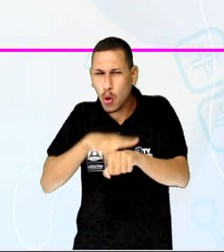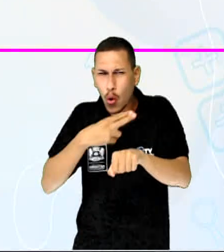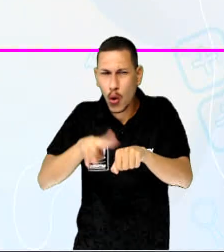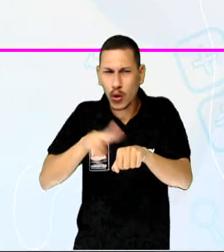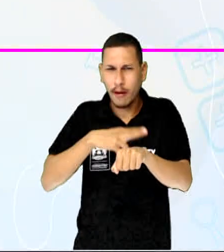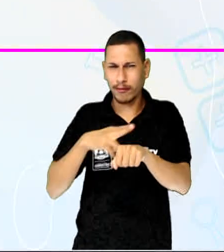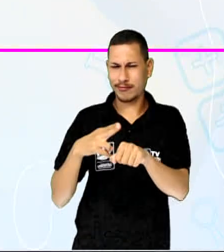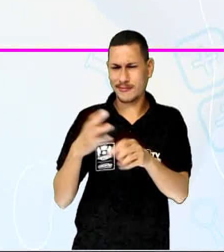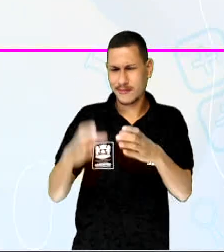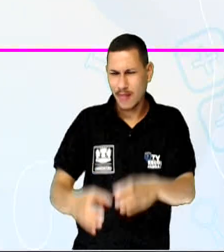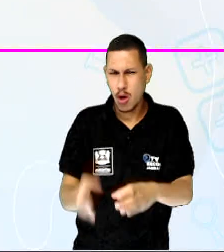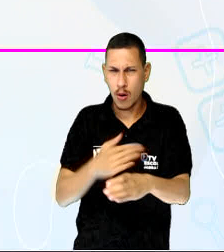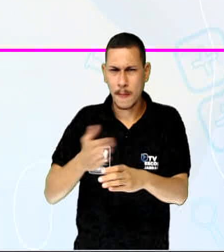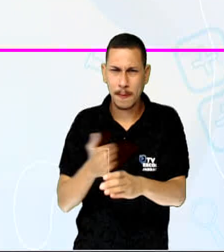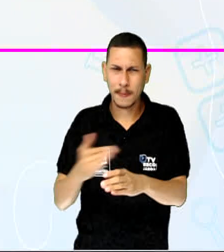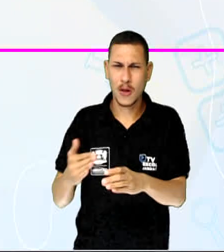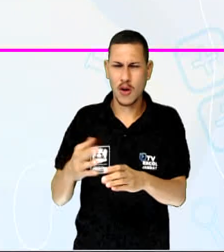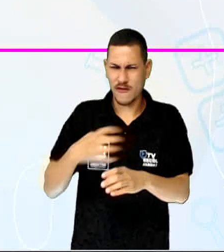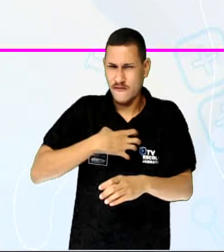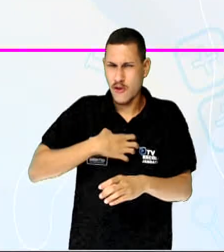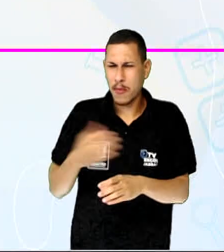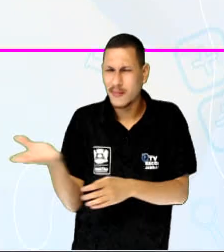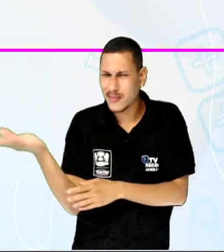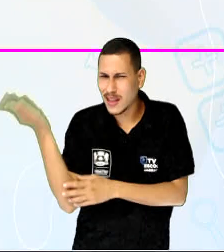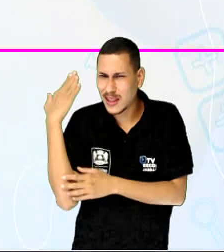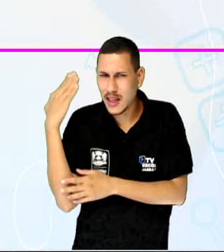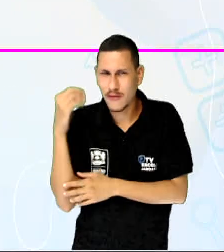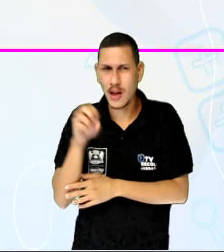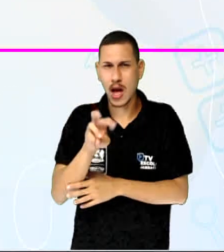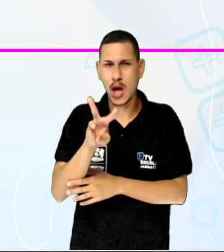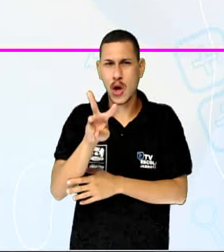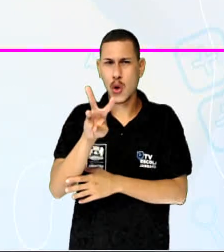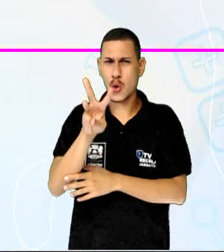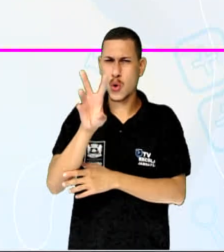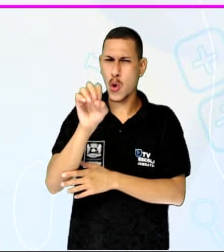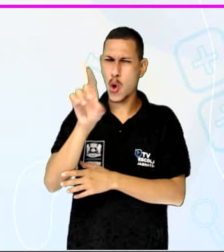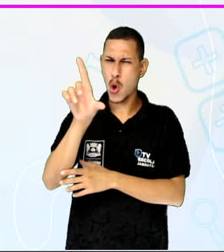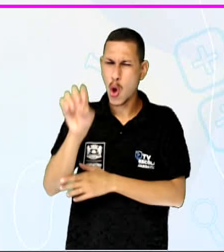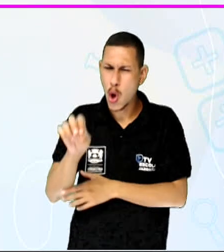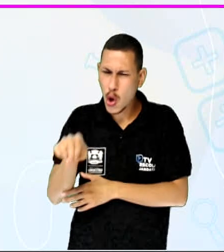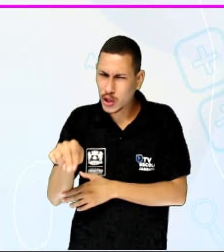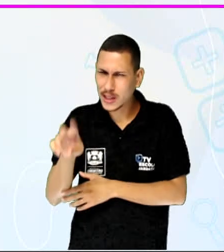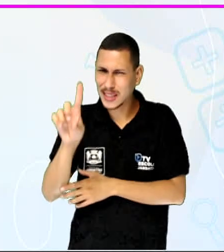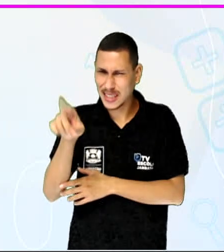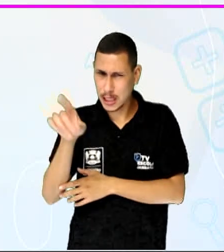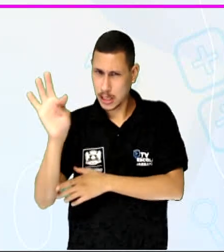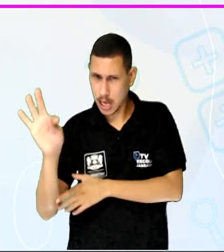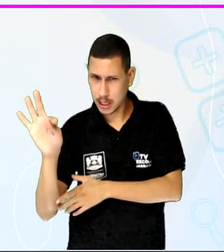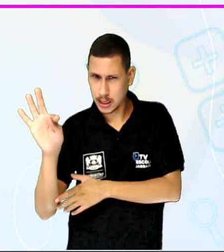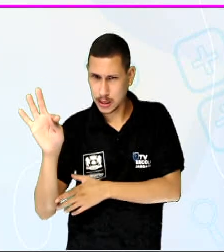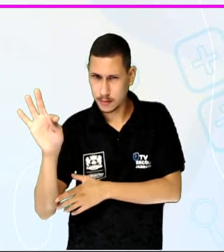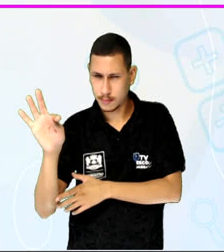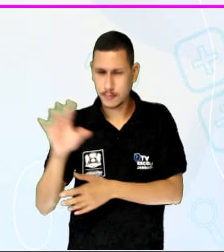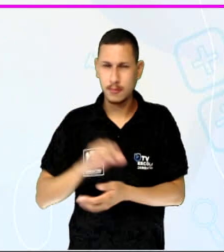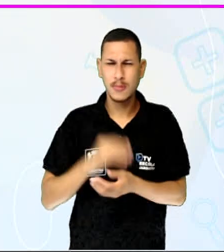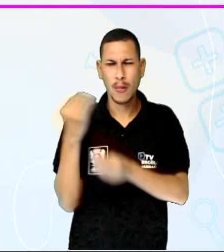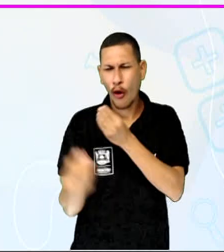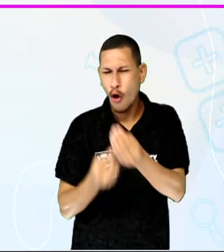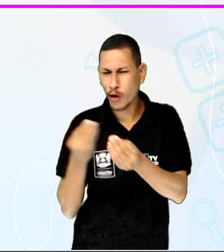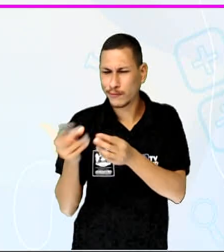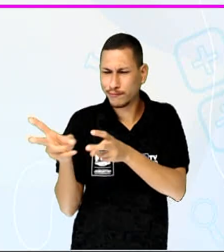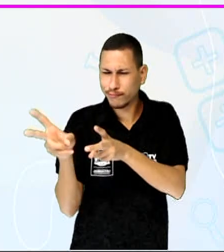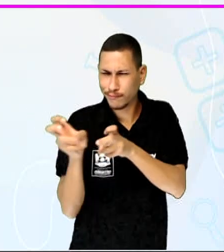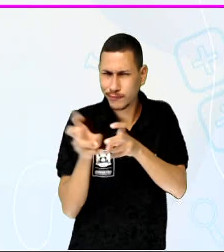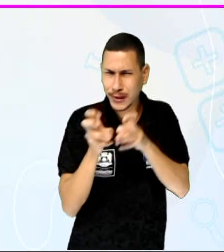would, para a forma negativa, é sempre wouldn't. Certo, gente? Como a gente pode ver